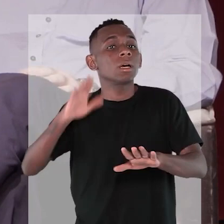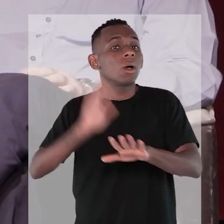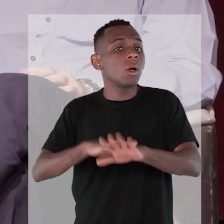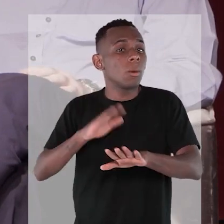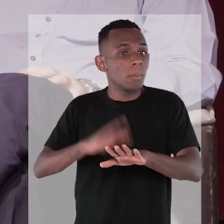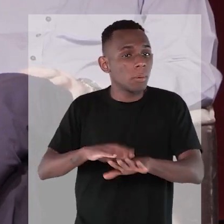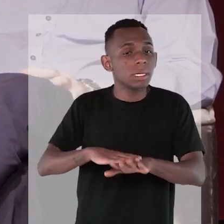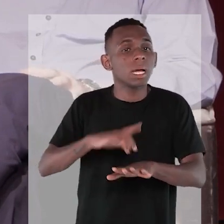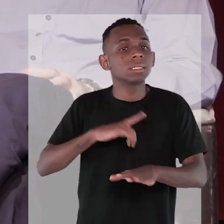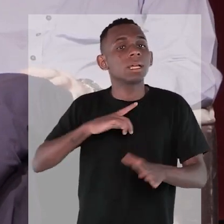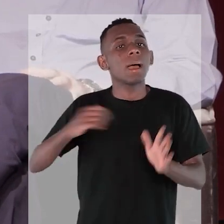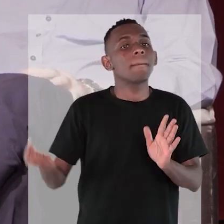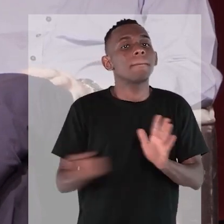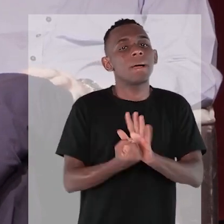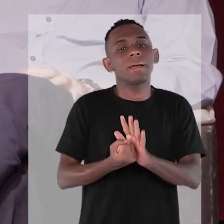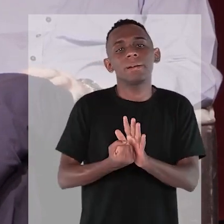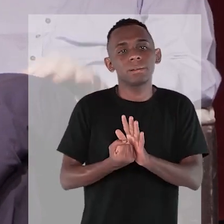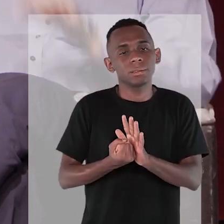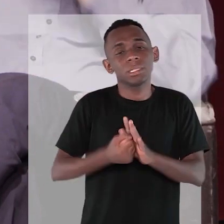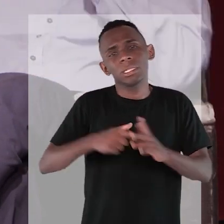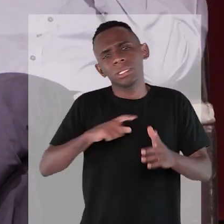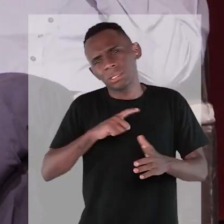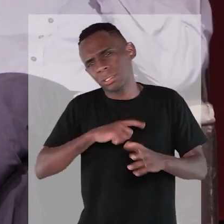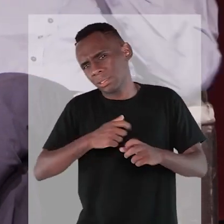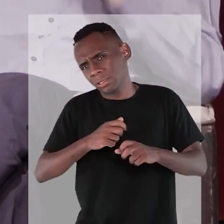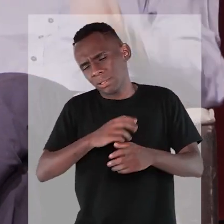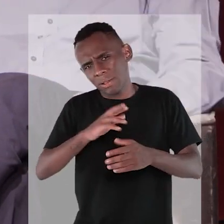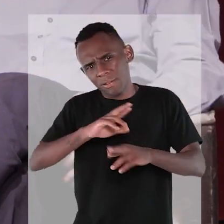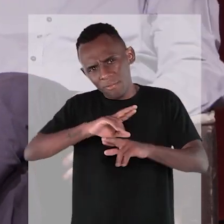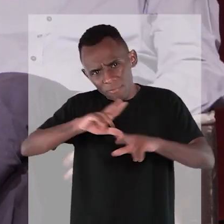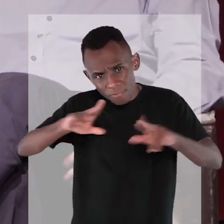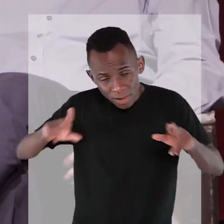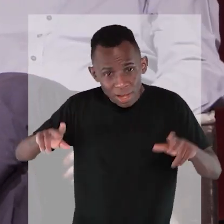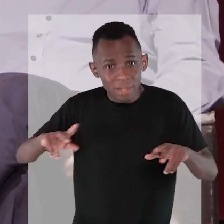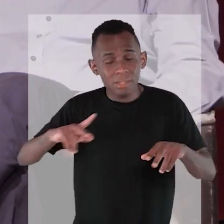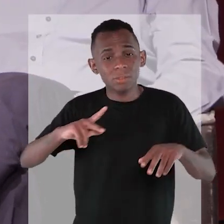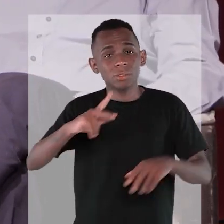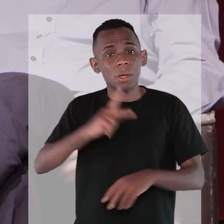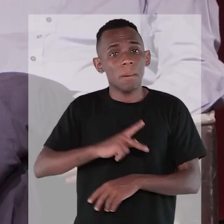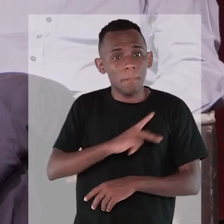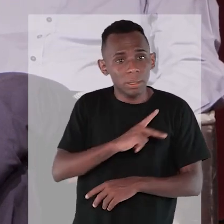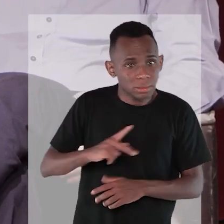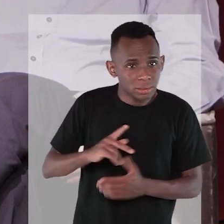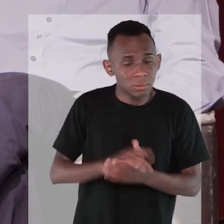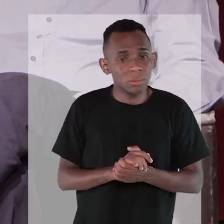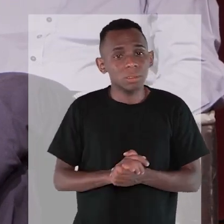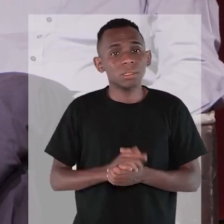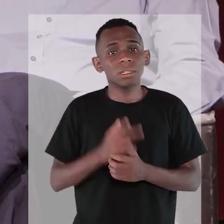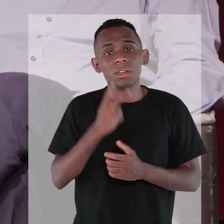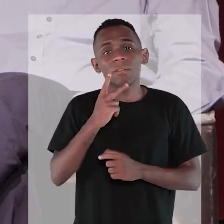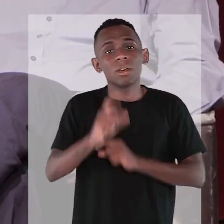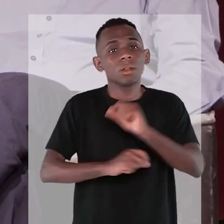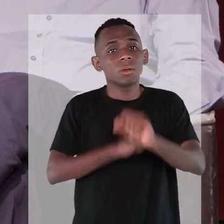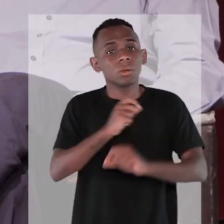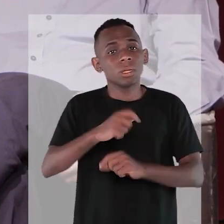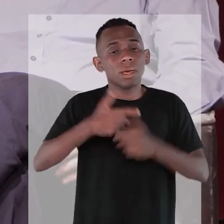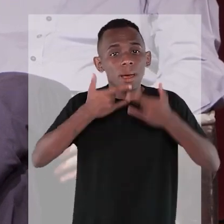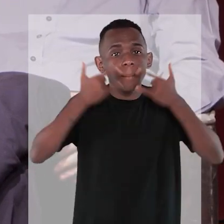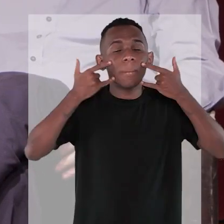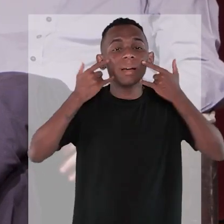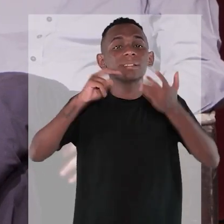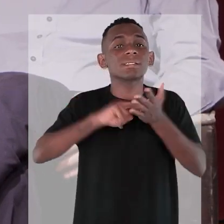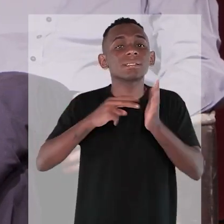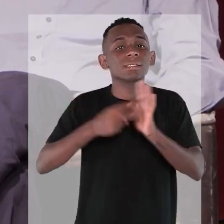signo da besta por todos os lugares. Você teve vários pastores evangélicos durante a pandemia que diziam que a máscara era o sinal da besta. Então, quer dizer, quando o Bolsonaro